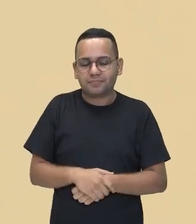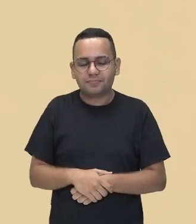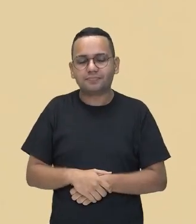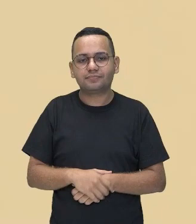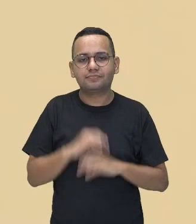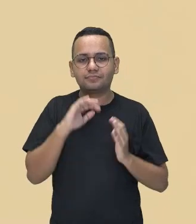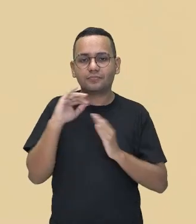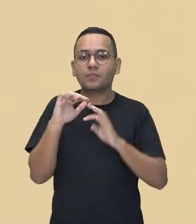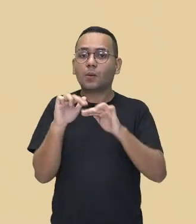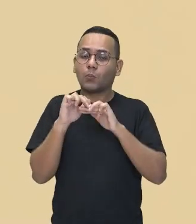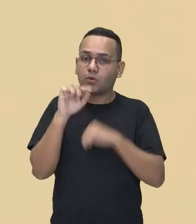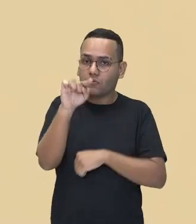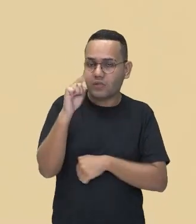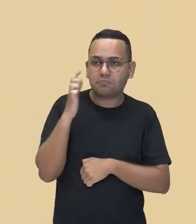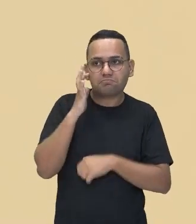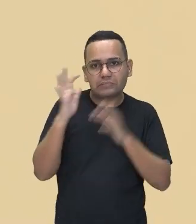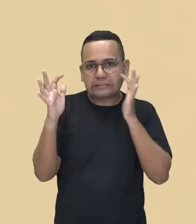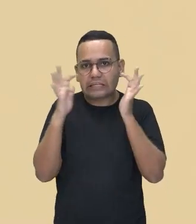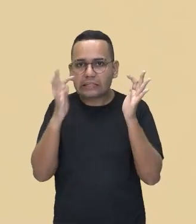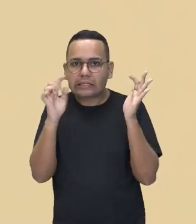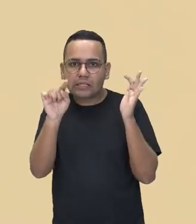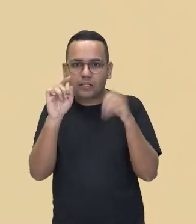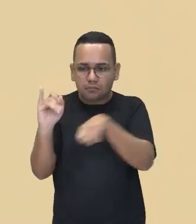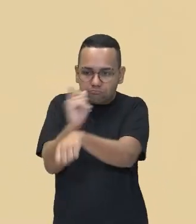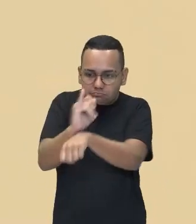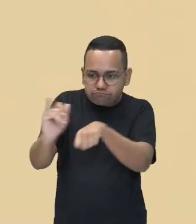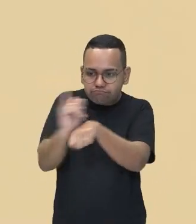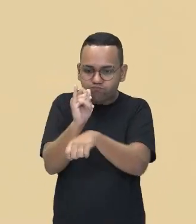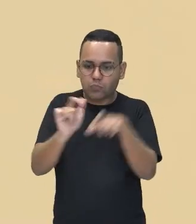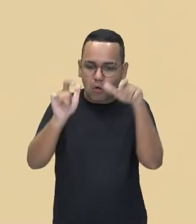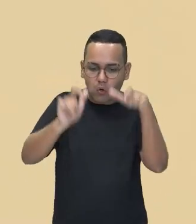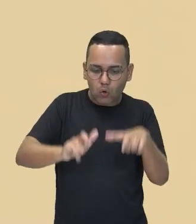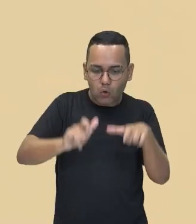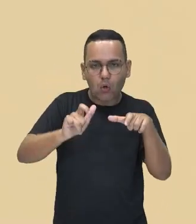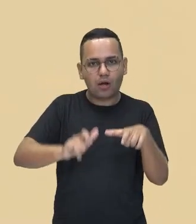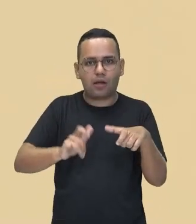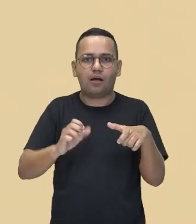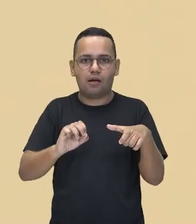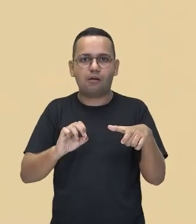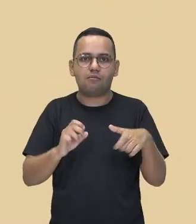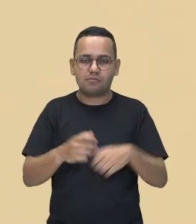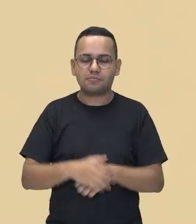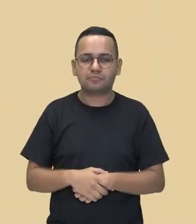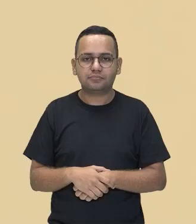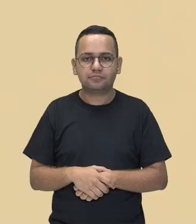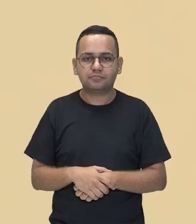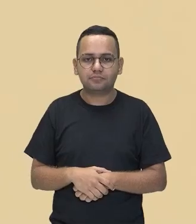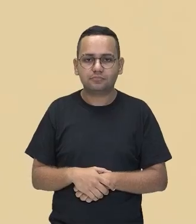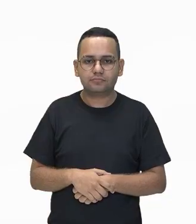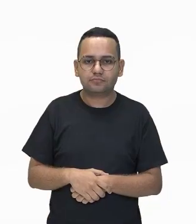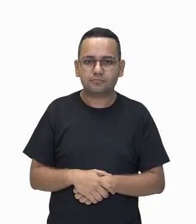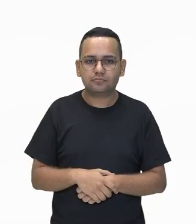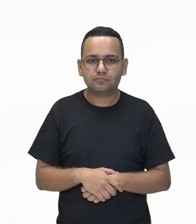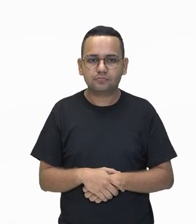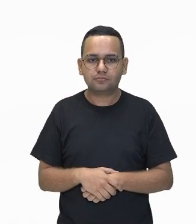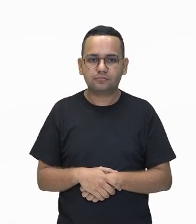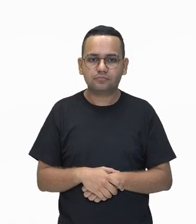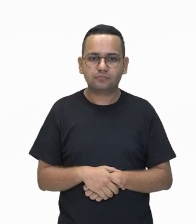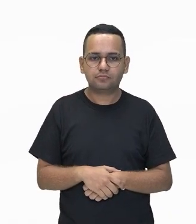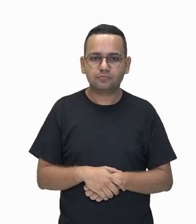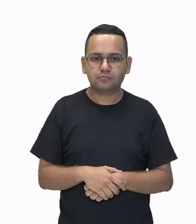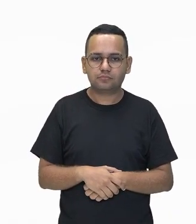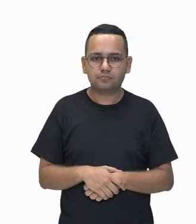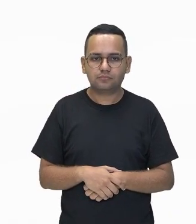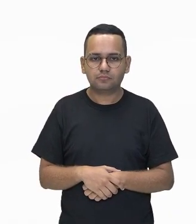vai pensar estratégias para a tua comunidade, para além do teu trabalho, tá? Então, novamente aí, né, como que um